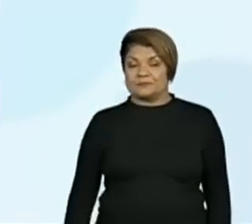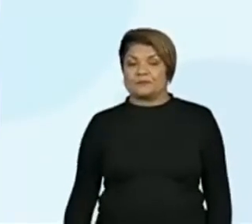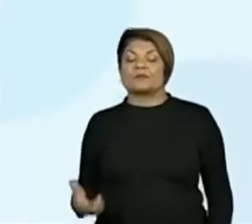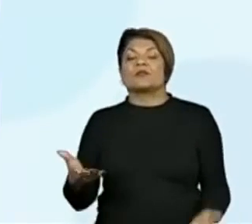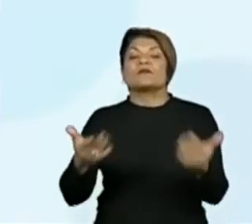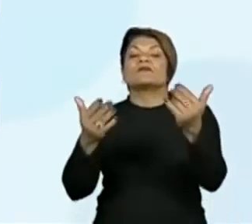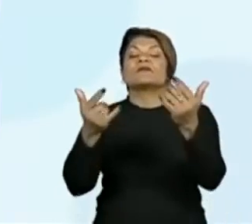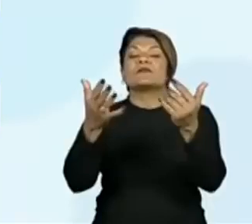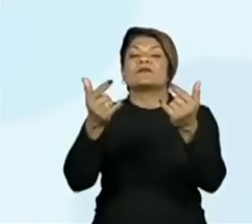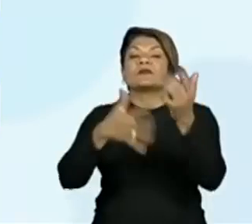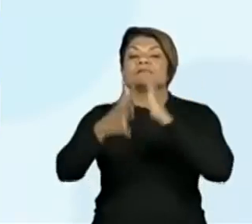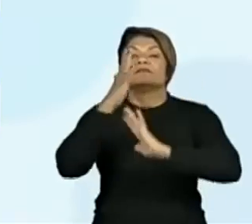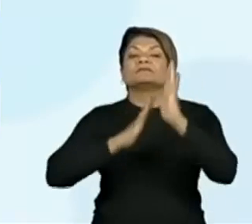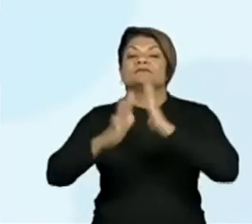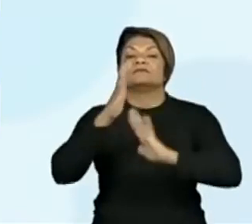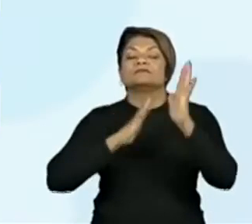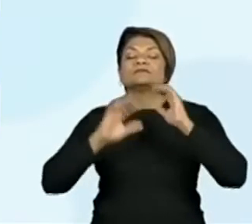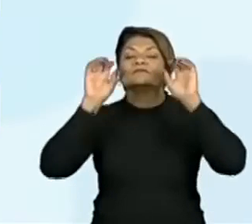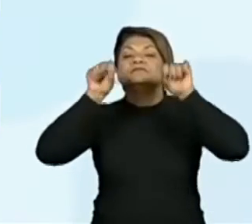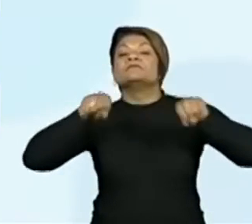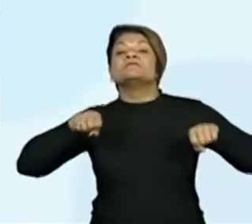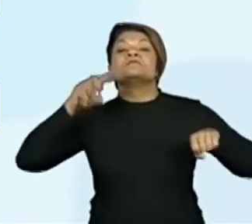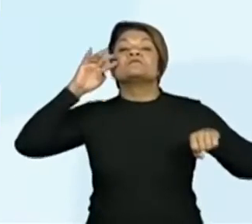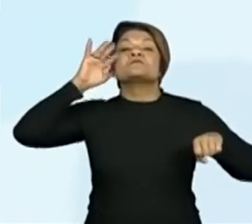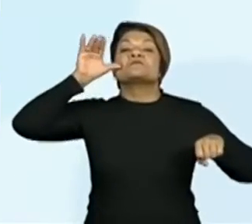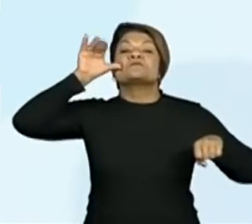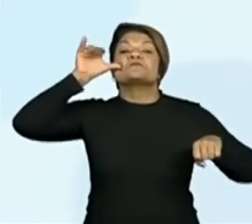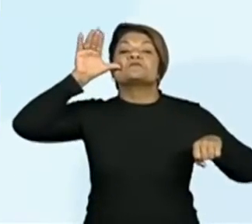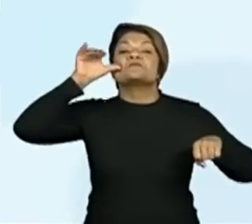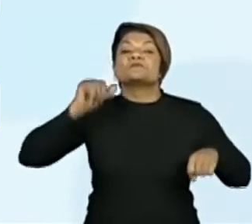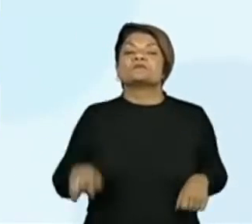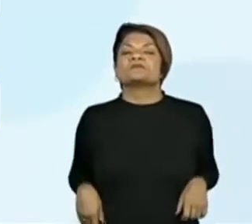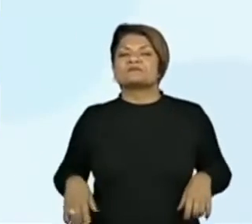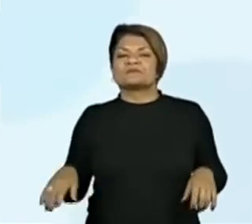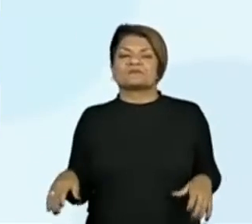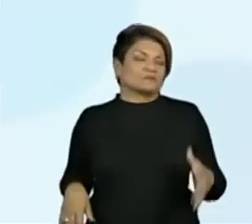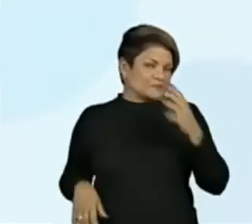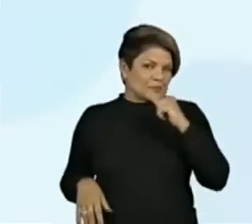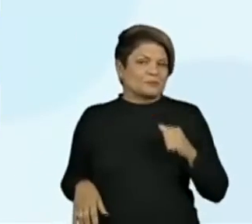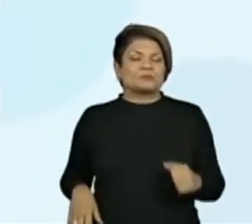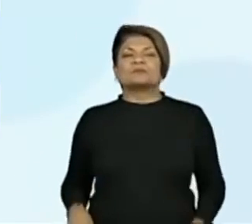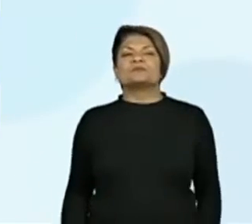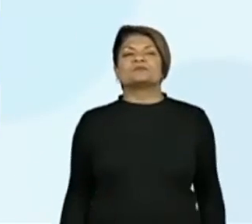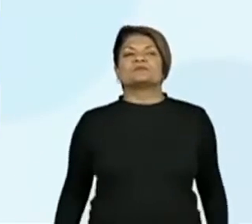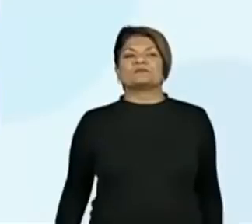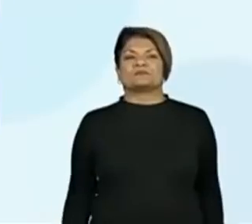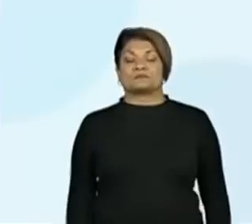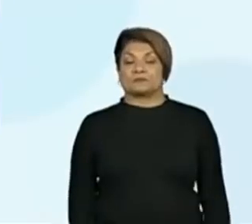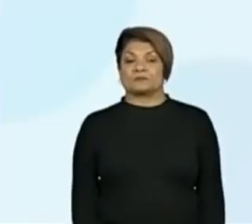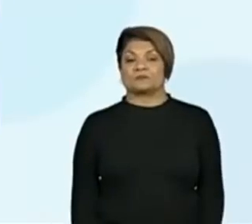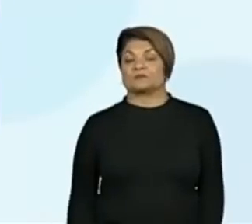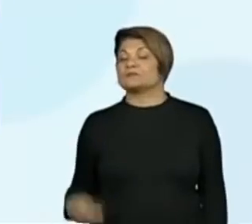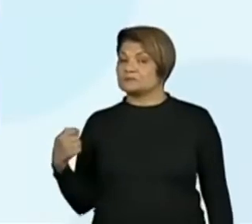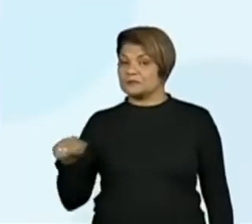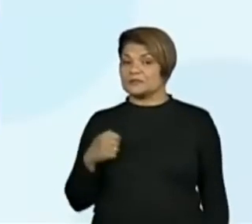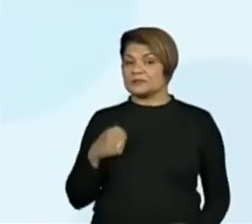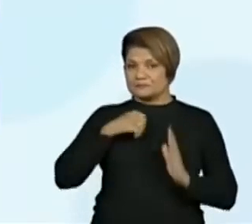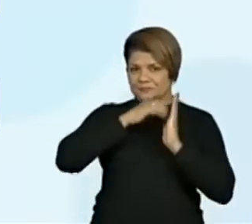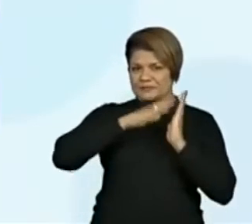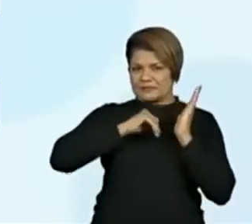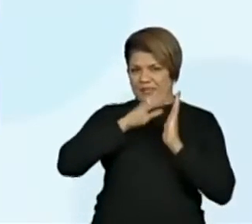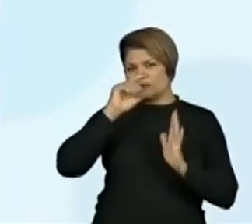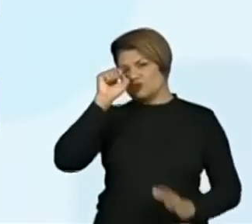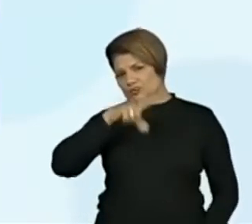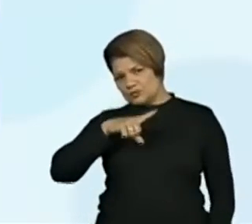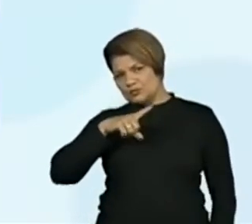daqui. Vocês falem o número e a professora vai registrar, né, Ju? Isso aí. Então vamos lá? São esses dois números aí pintadinhos, de